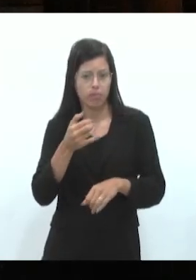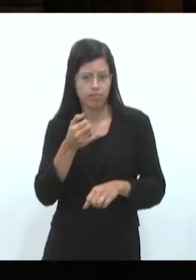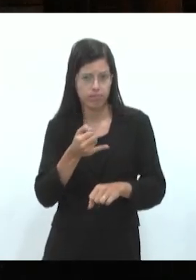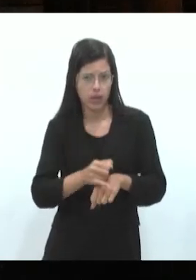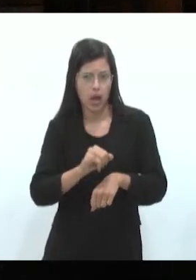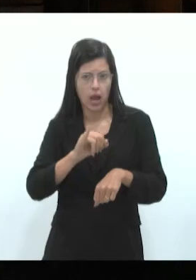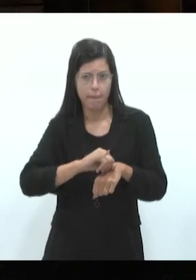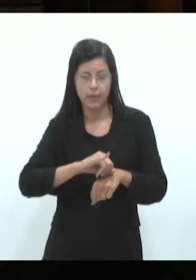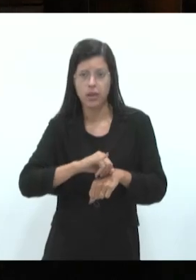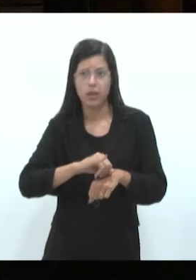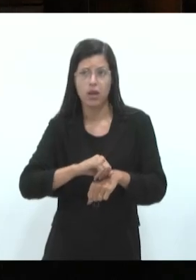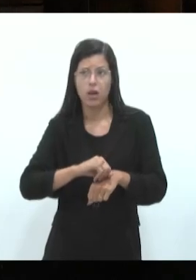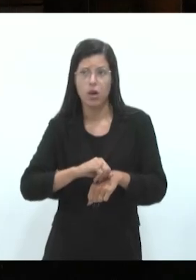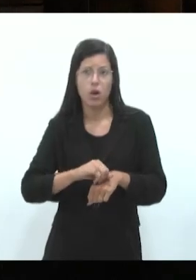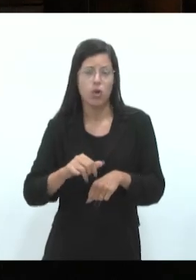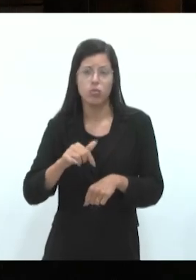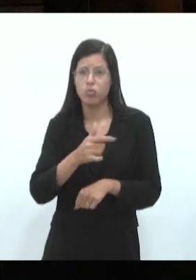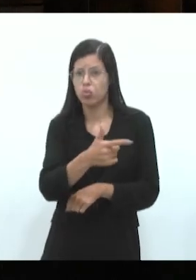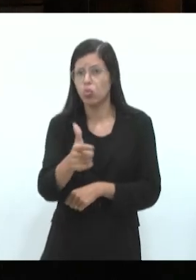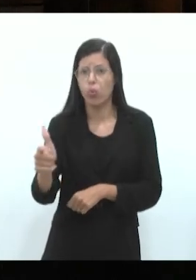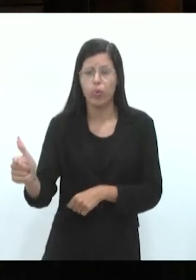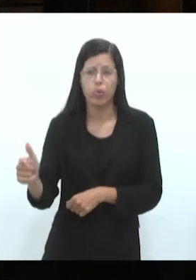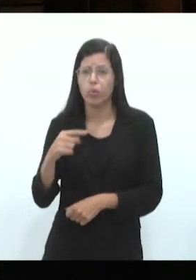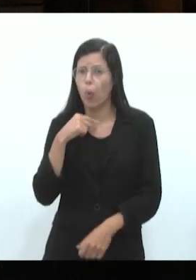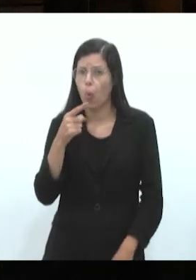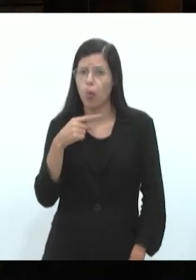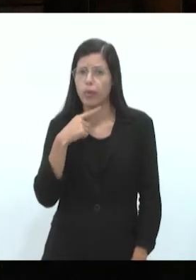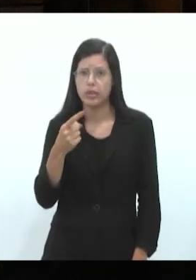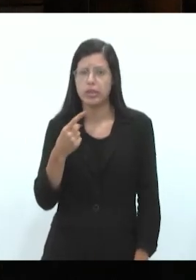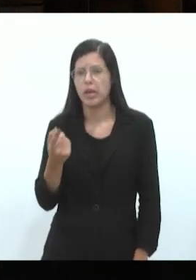na mão. De pires na mão.